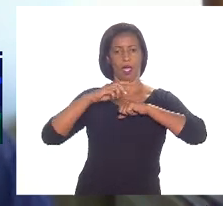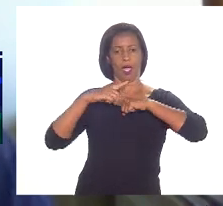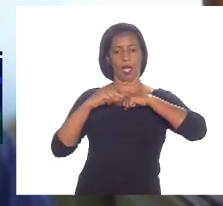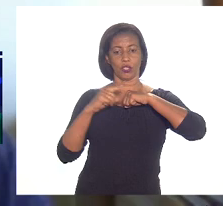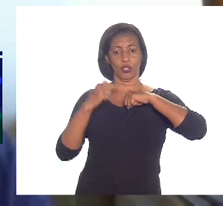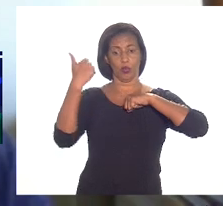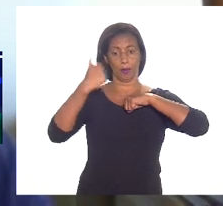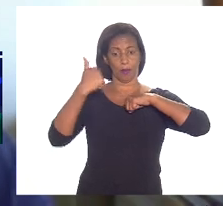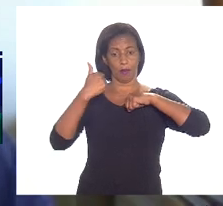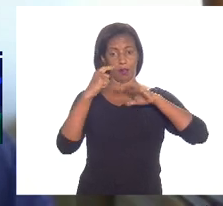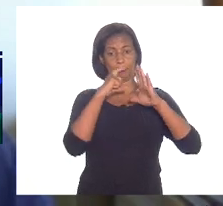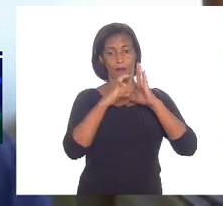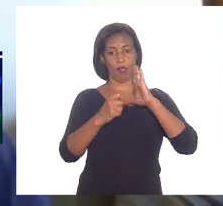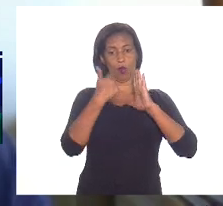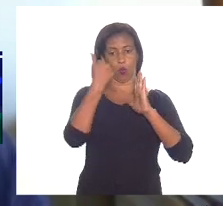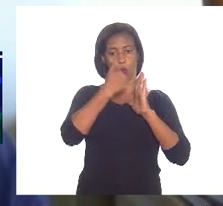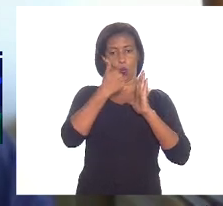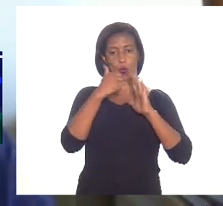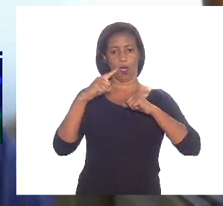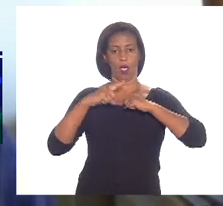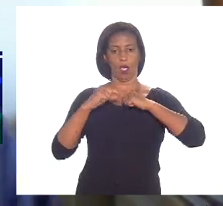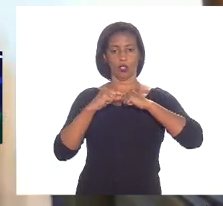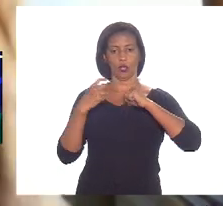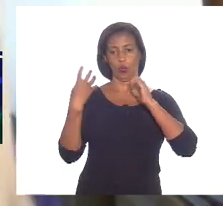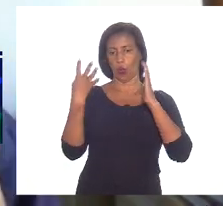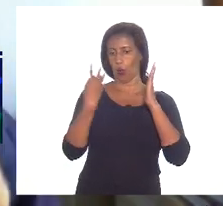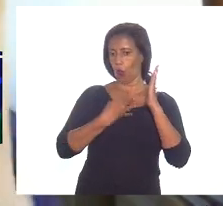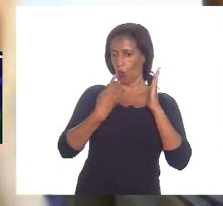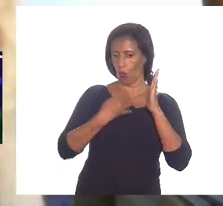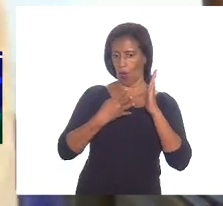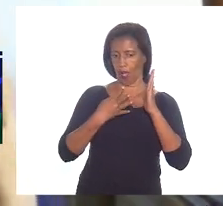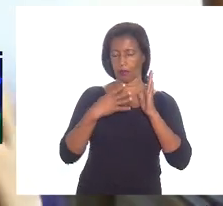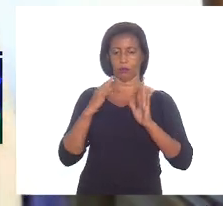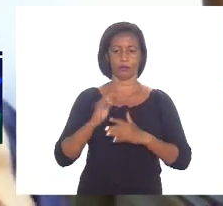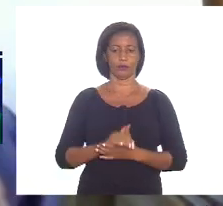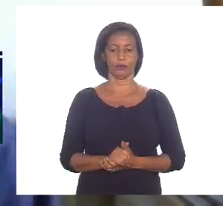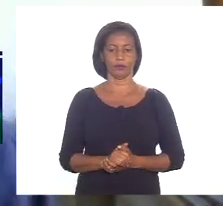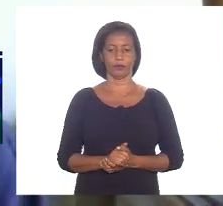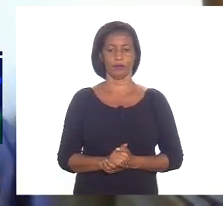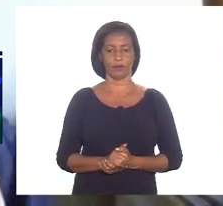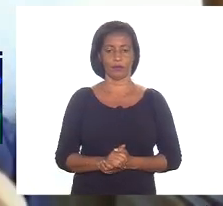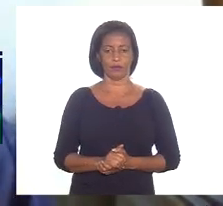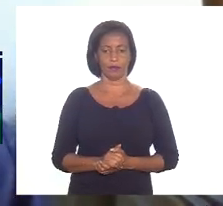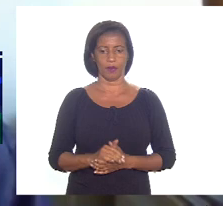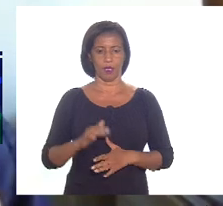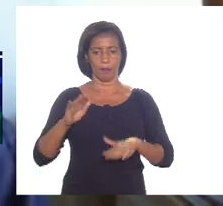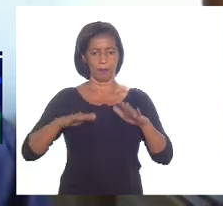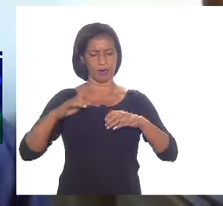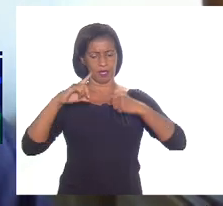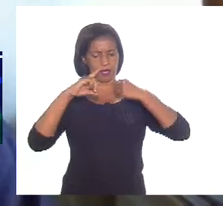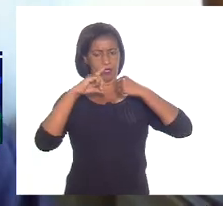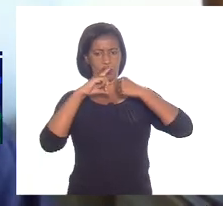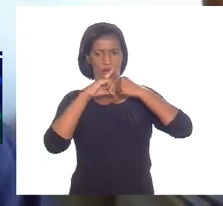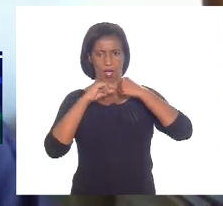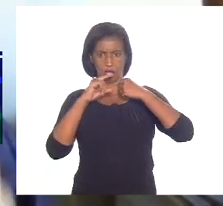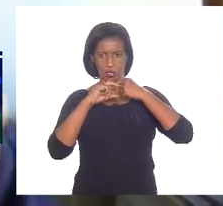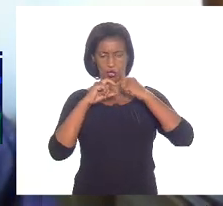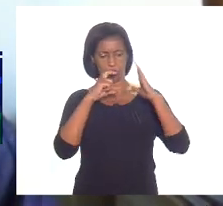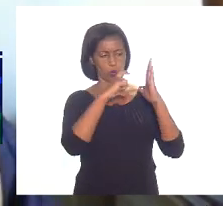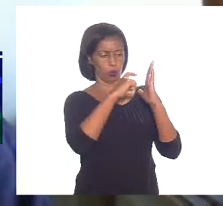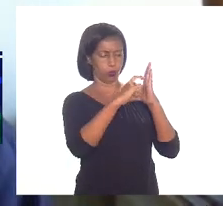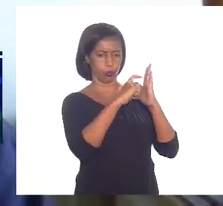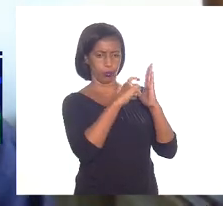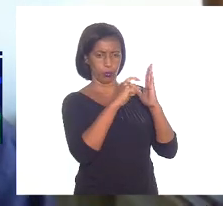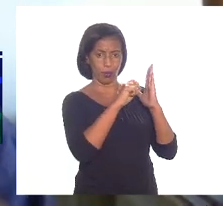PA o arquivo para ambos dessas esses artigos e nesse parar